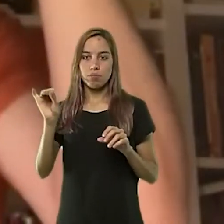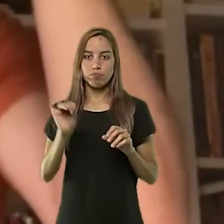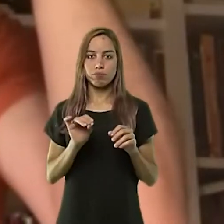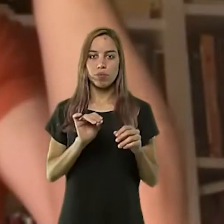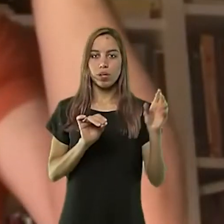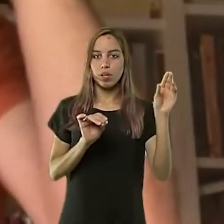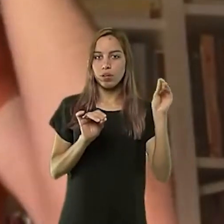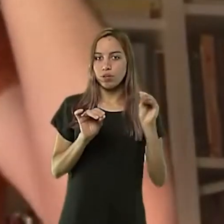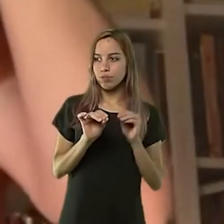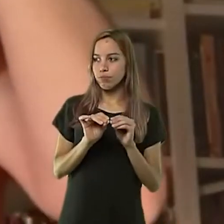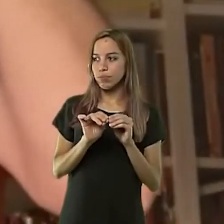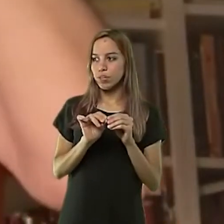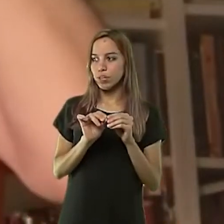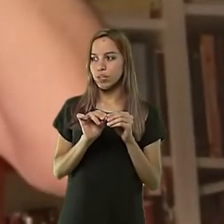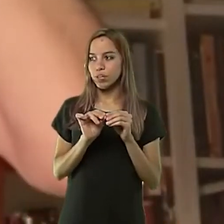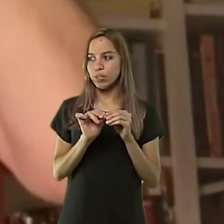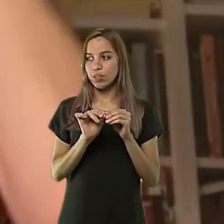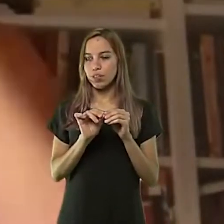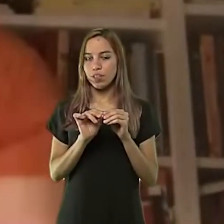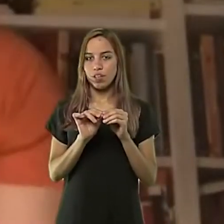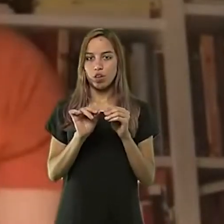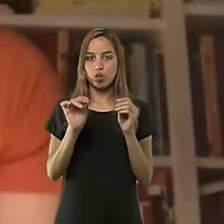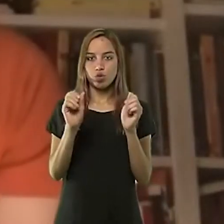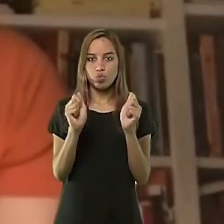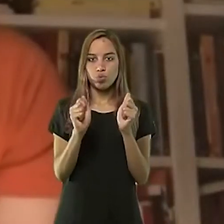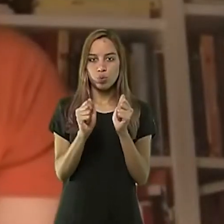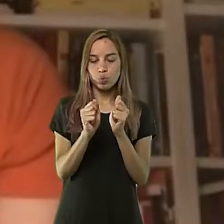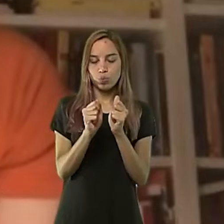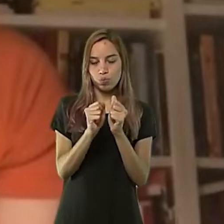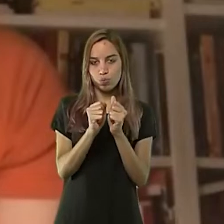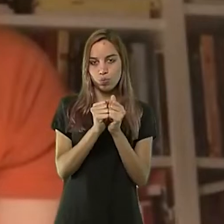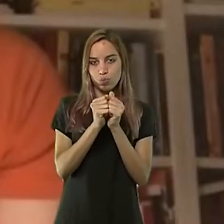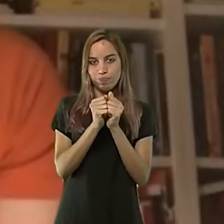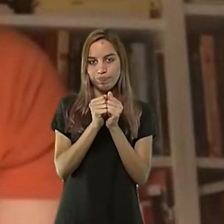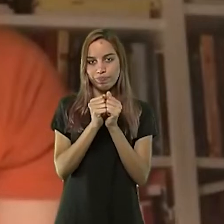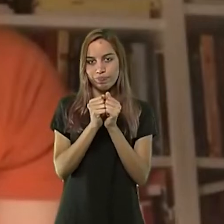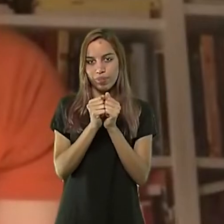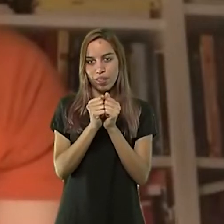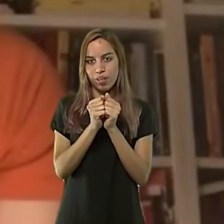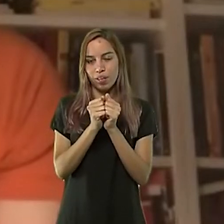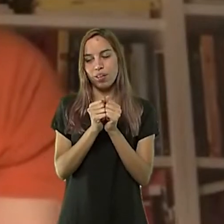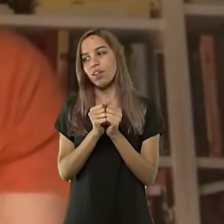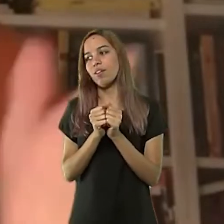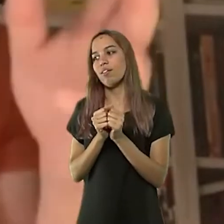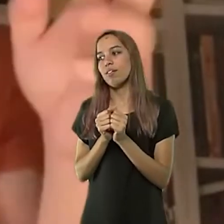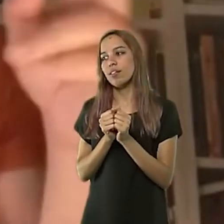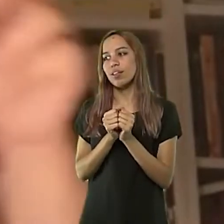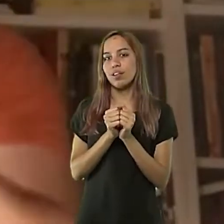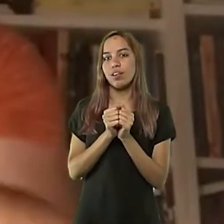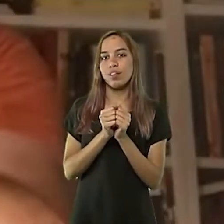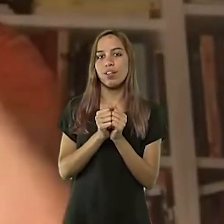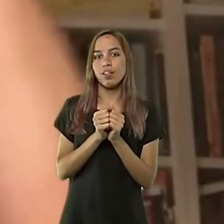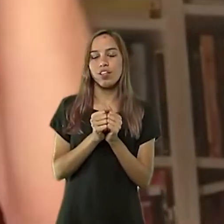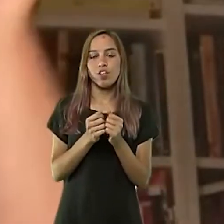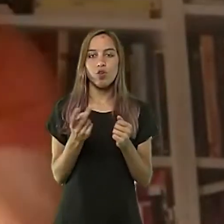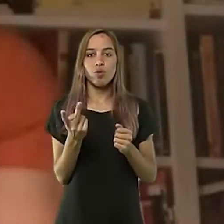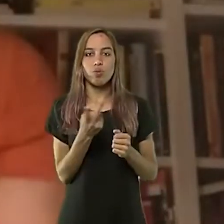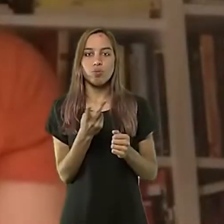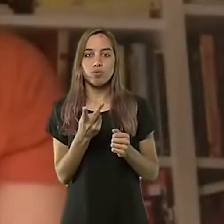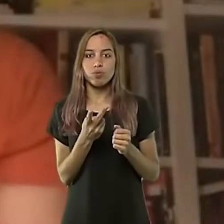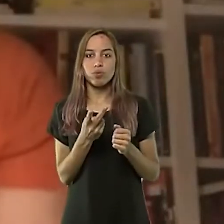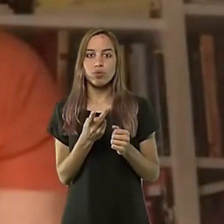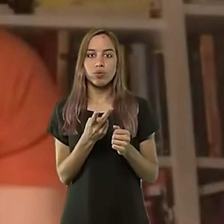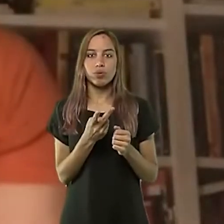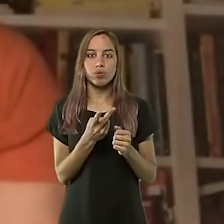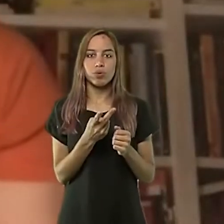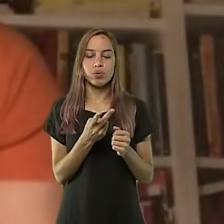um procedimento extremamente simples, conseguem ser unidas no centro da testa, e os dois cornos nascem